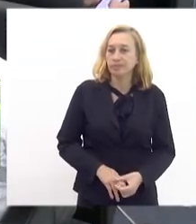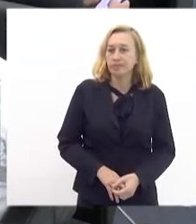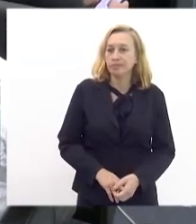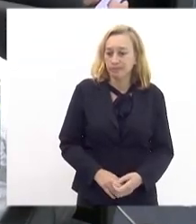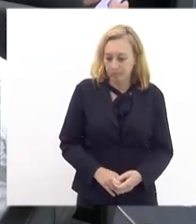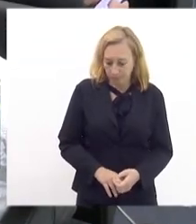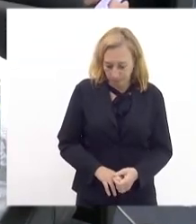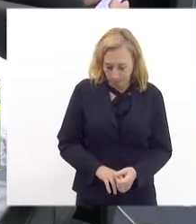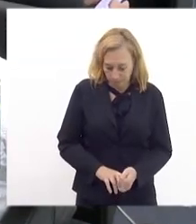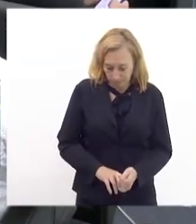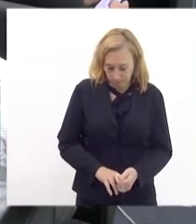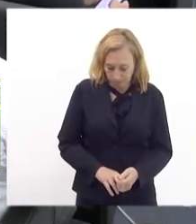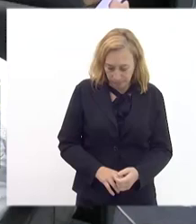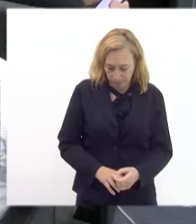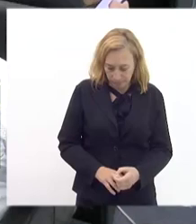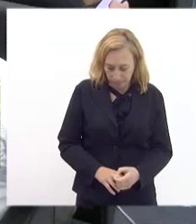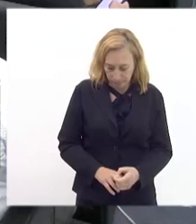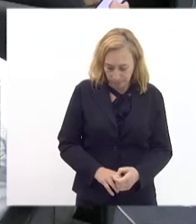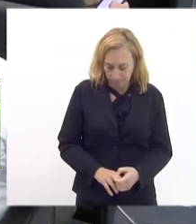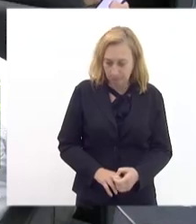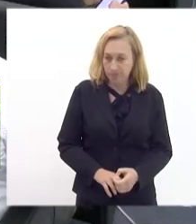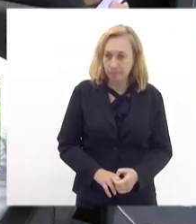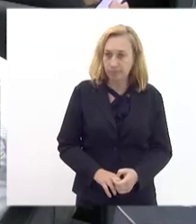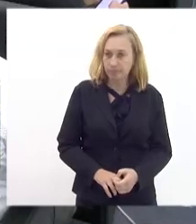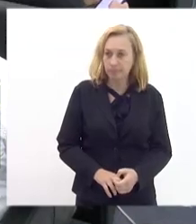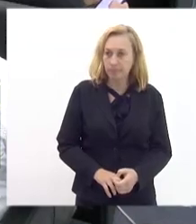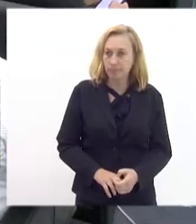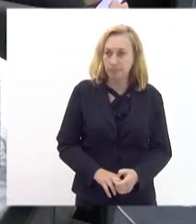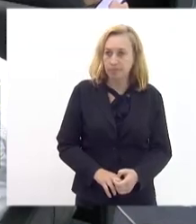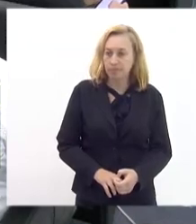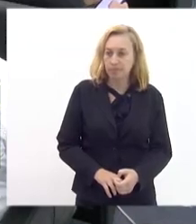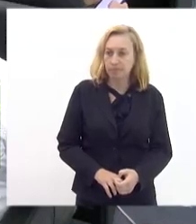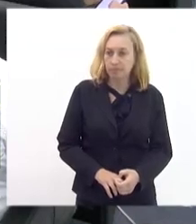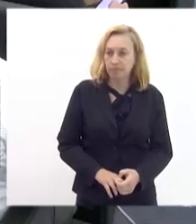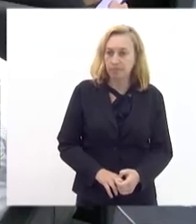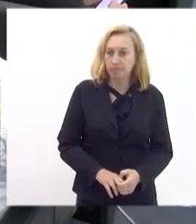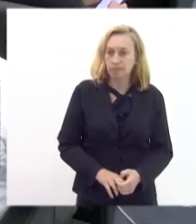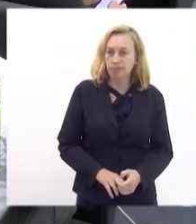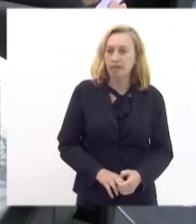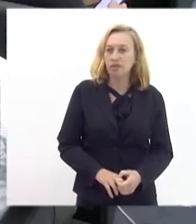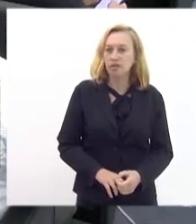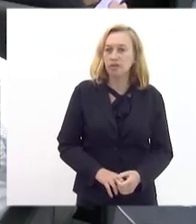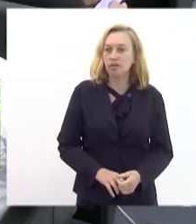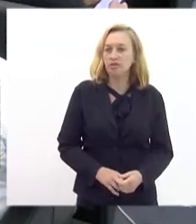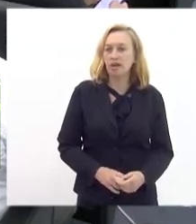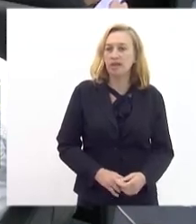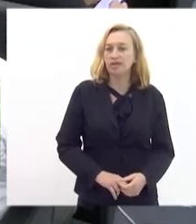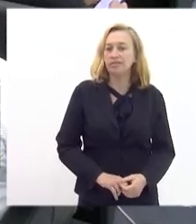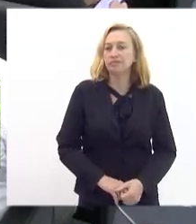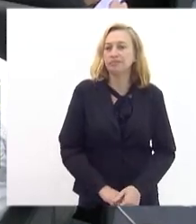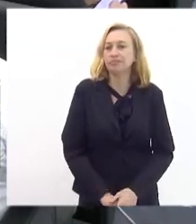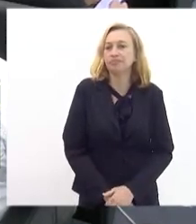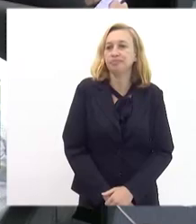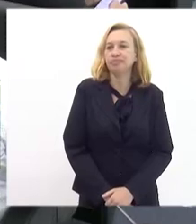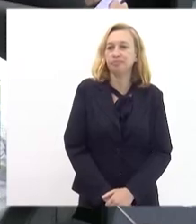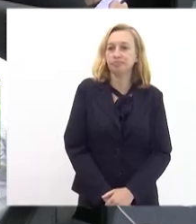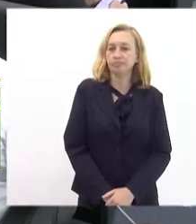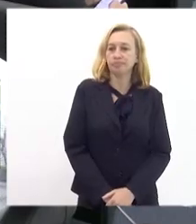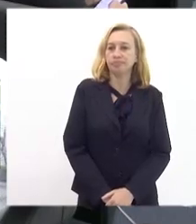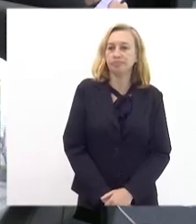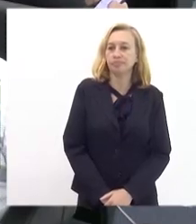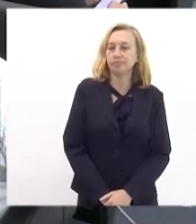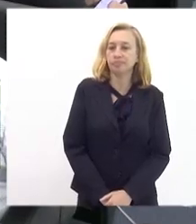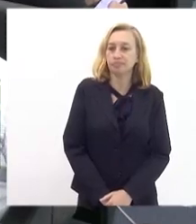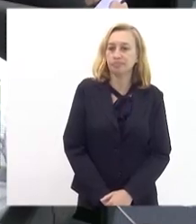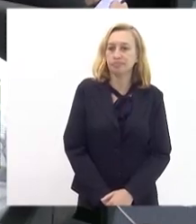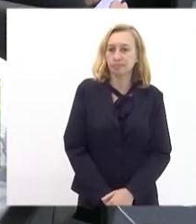E aí eu posso ir adiantando volta aqui ó essa é a apresentação acho que